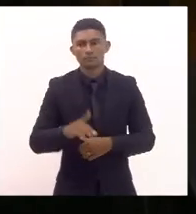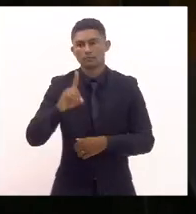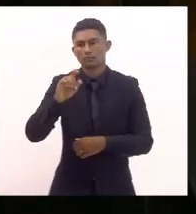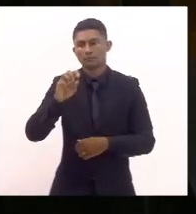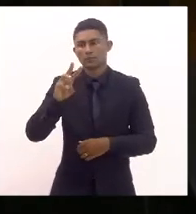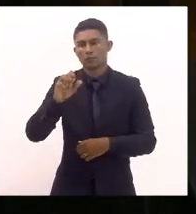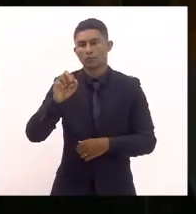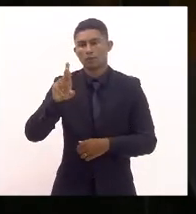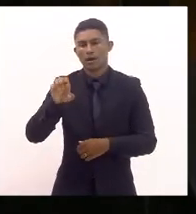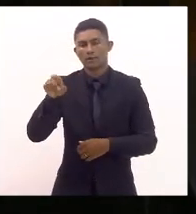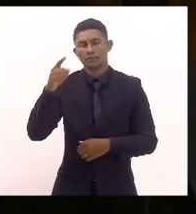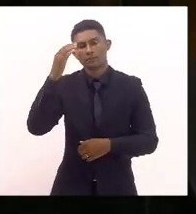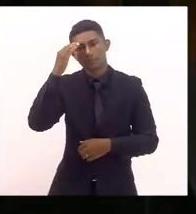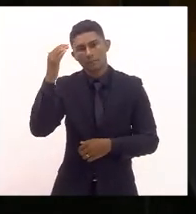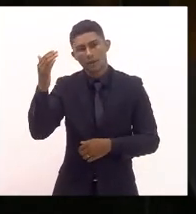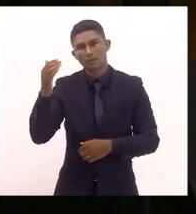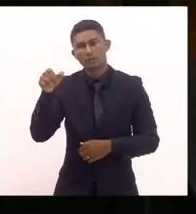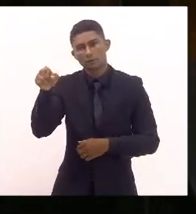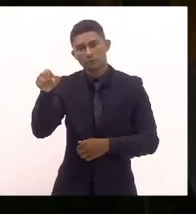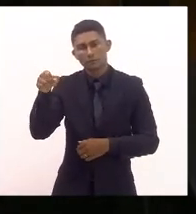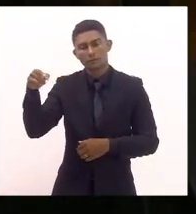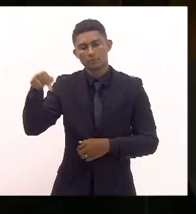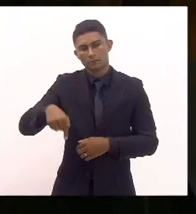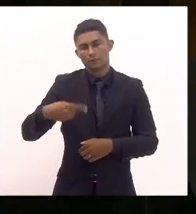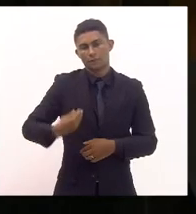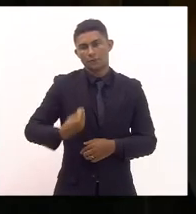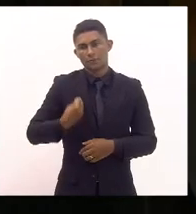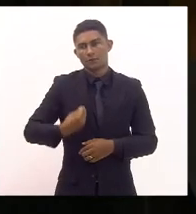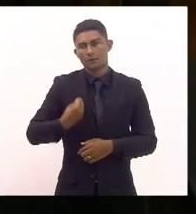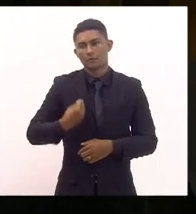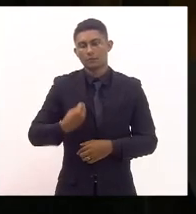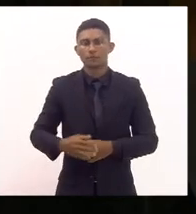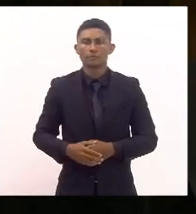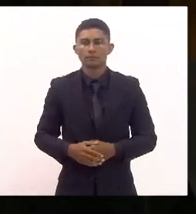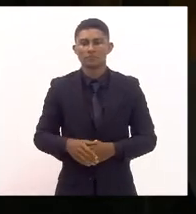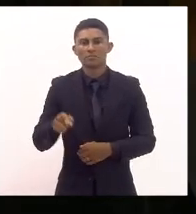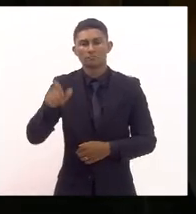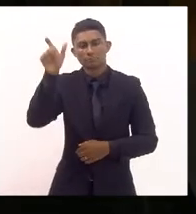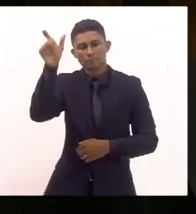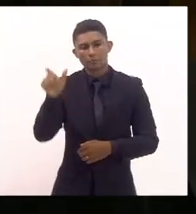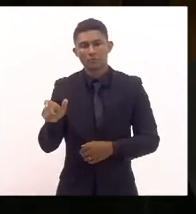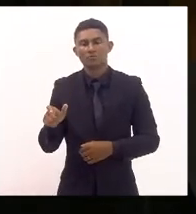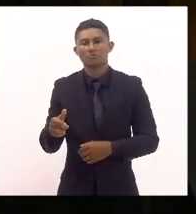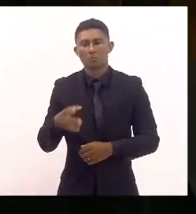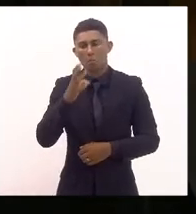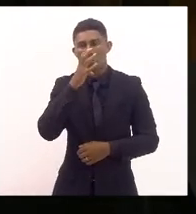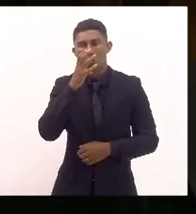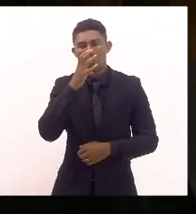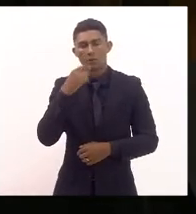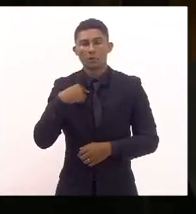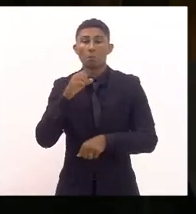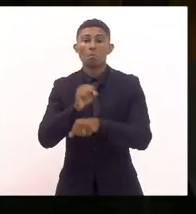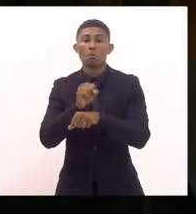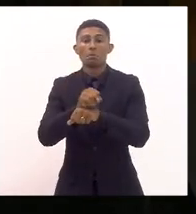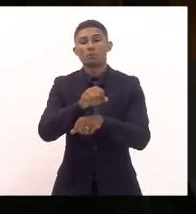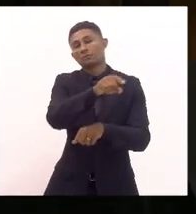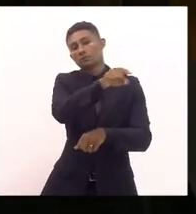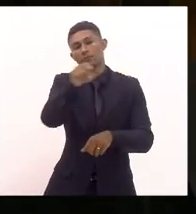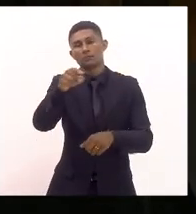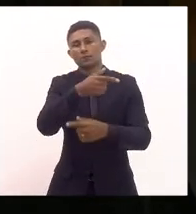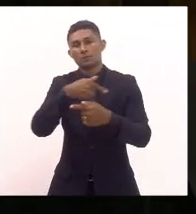dauari Muito obrigado aí pela sua presença esse cara incrível e eu tô esperando vocês